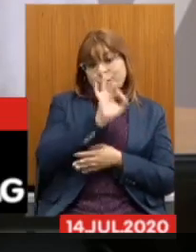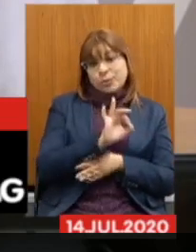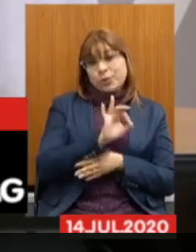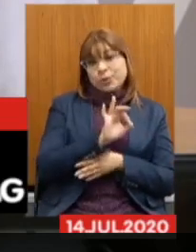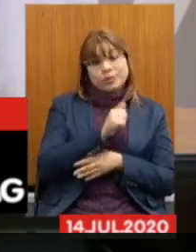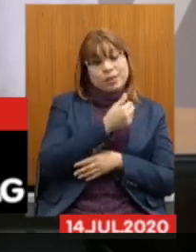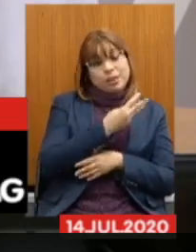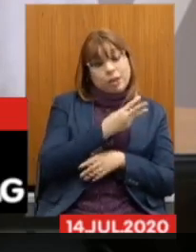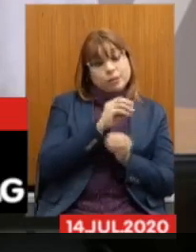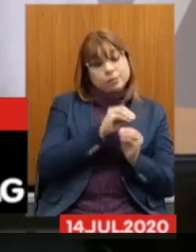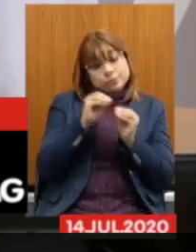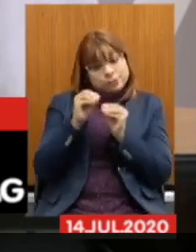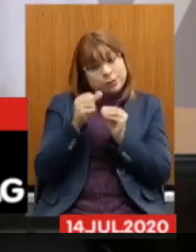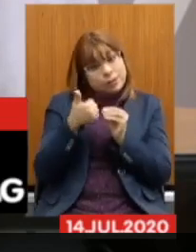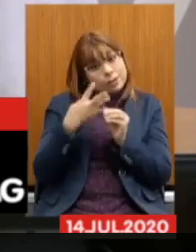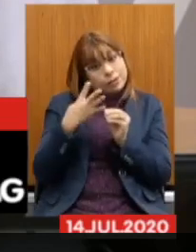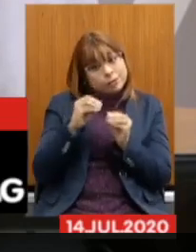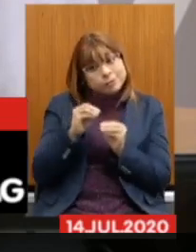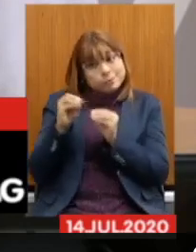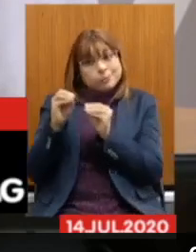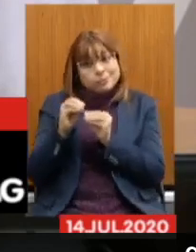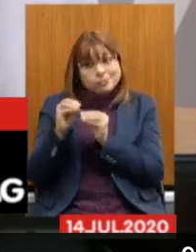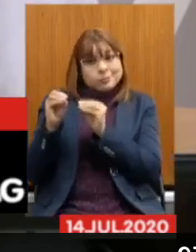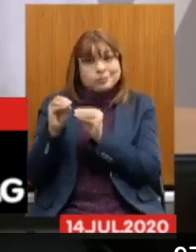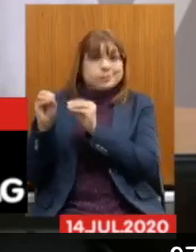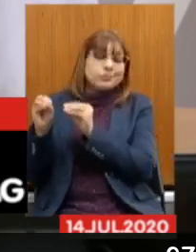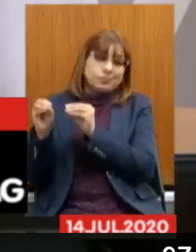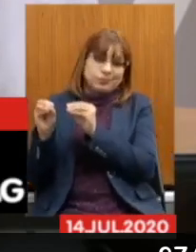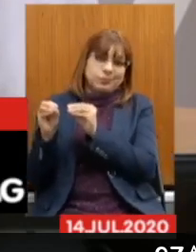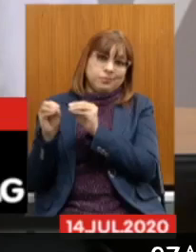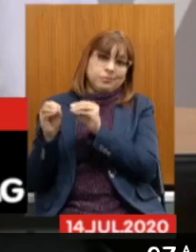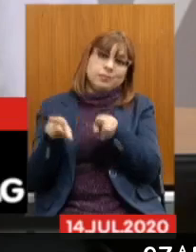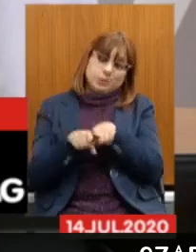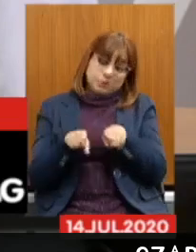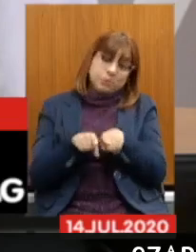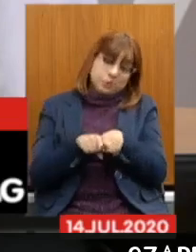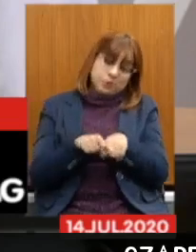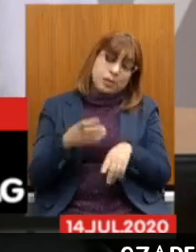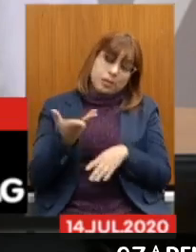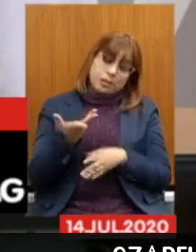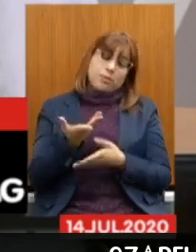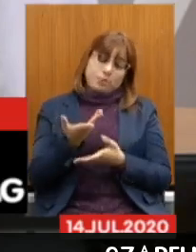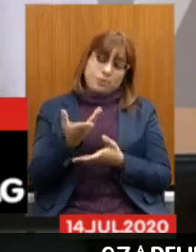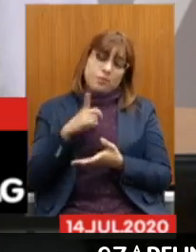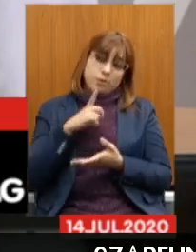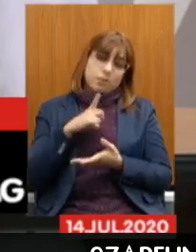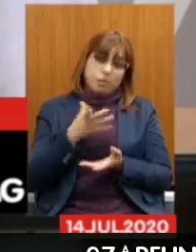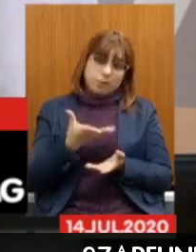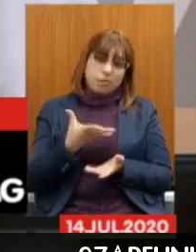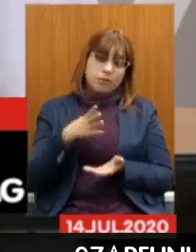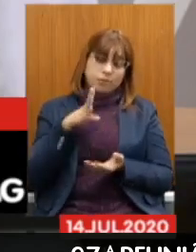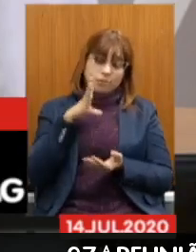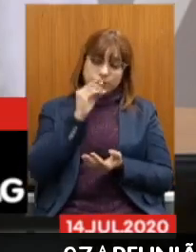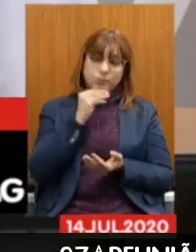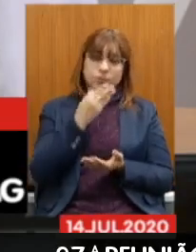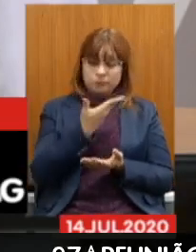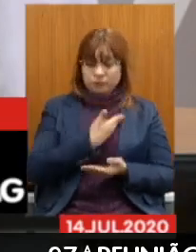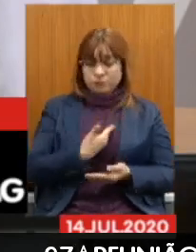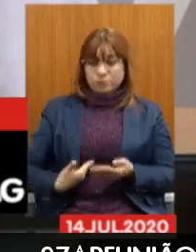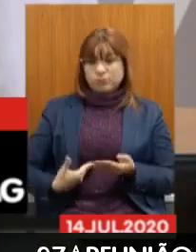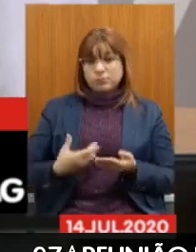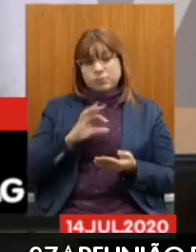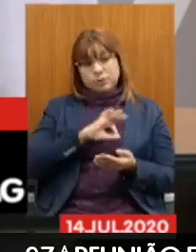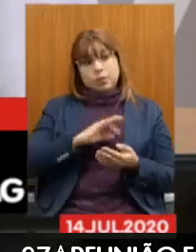os servidores que ganham remunerações mais módicas vão sofrer esse impacto. Porque a